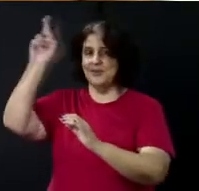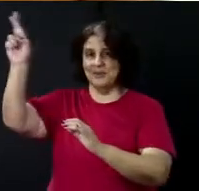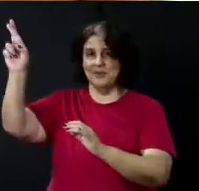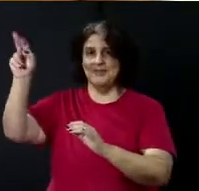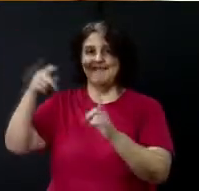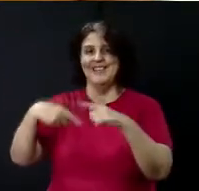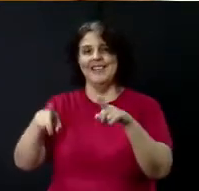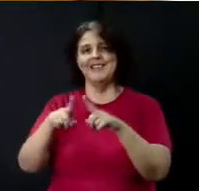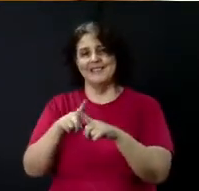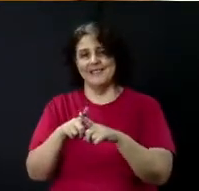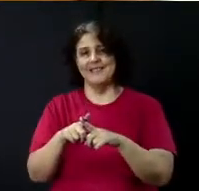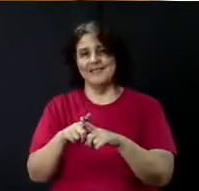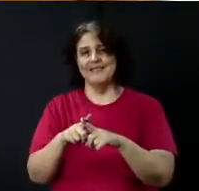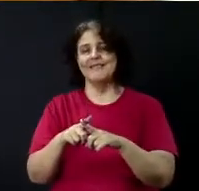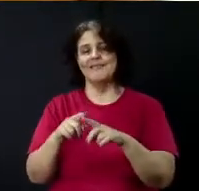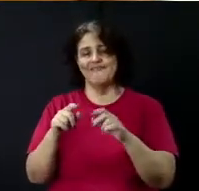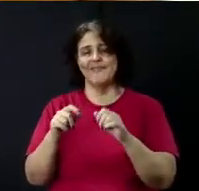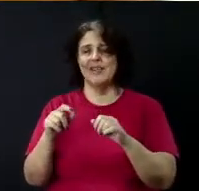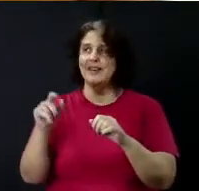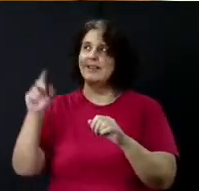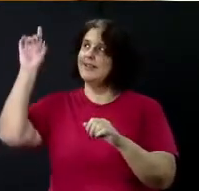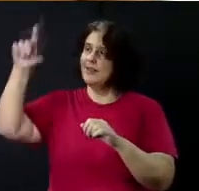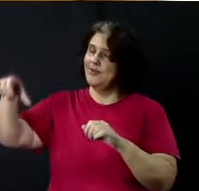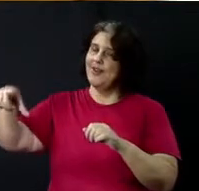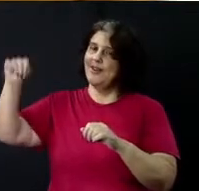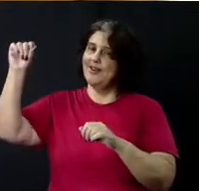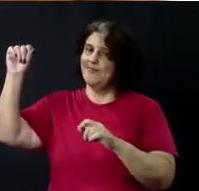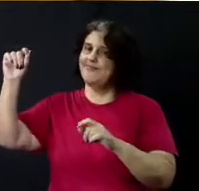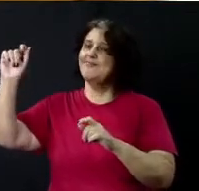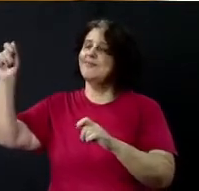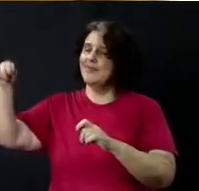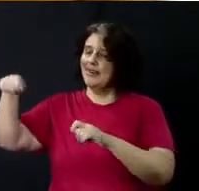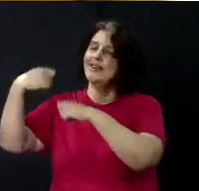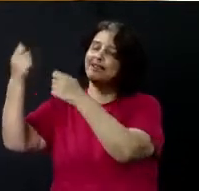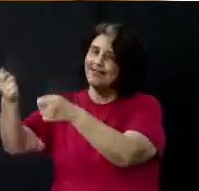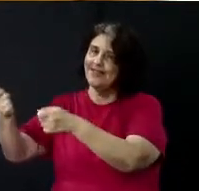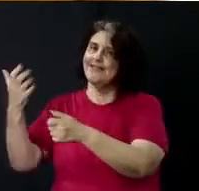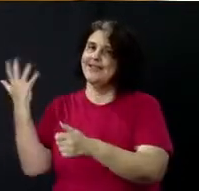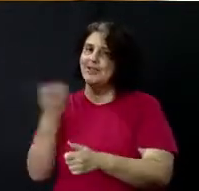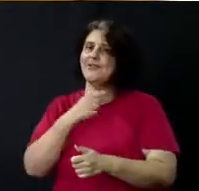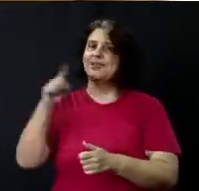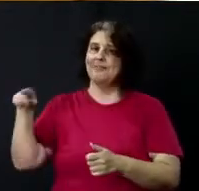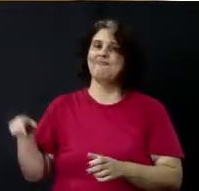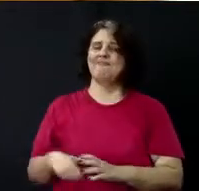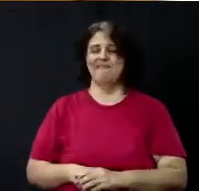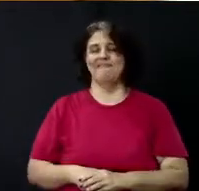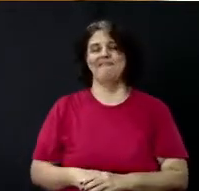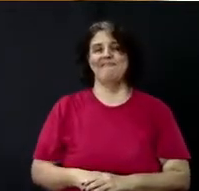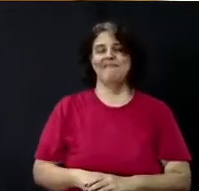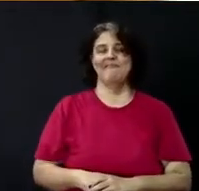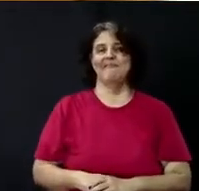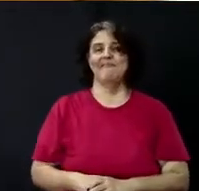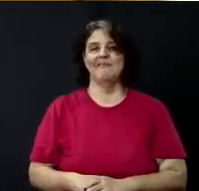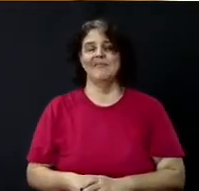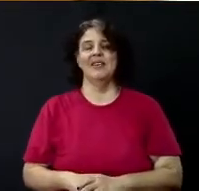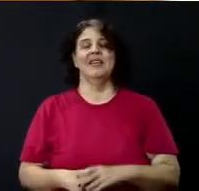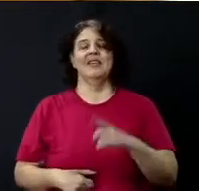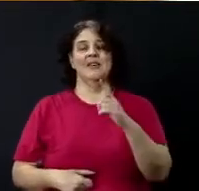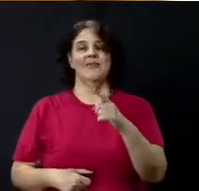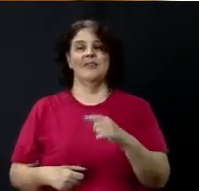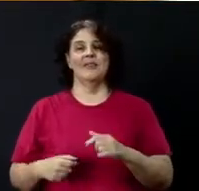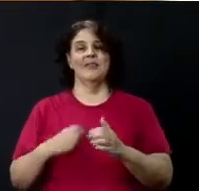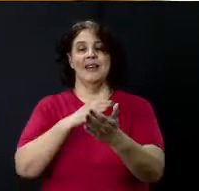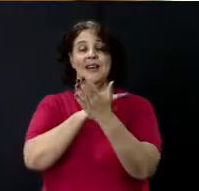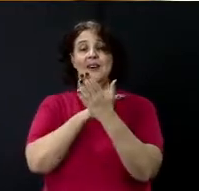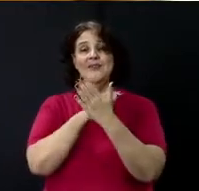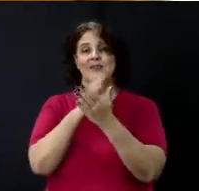dar grandes ensinos acerca de salvação e nos ajudar dentro das nossas casas, no relacionamento?